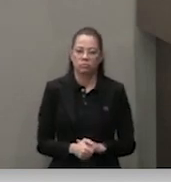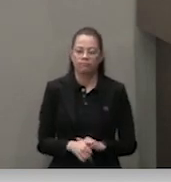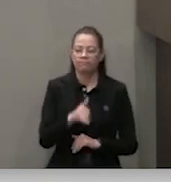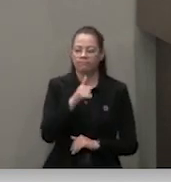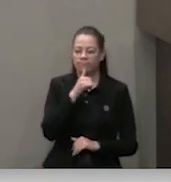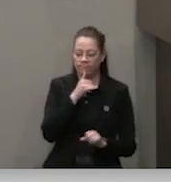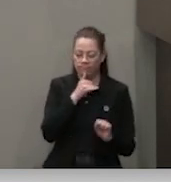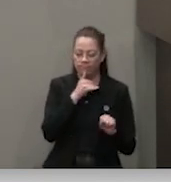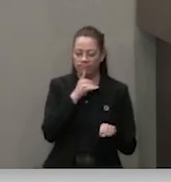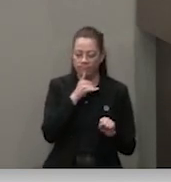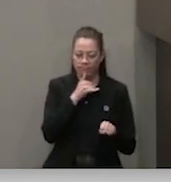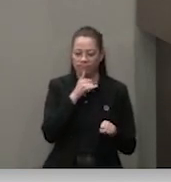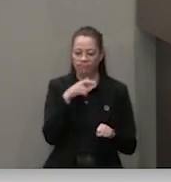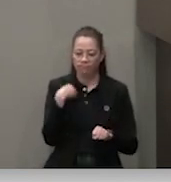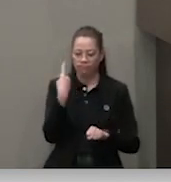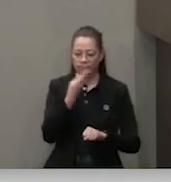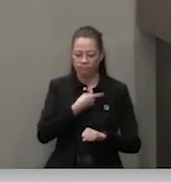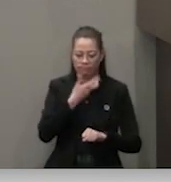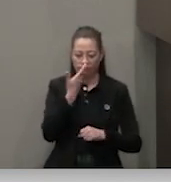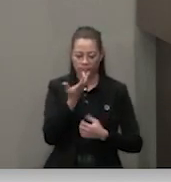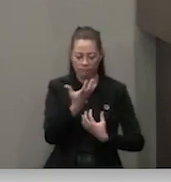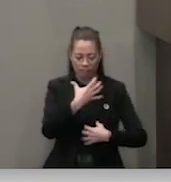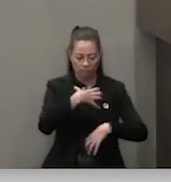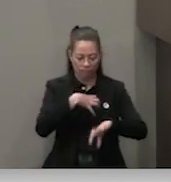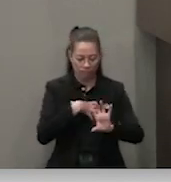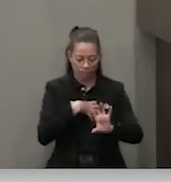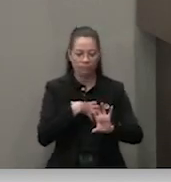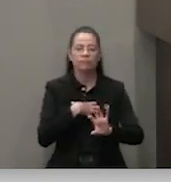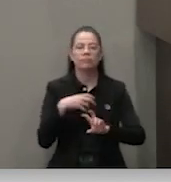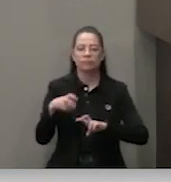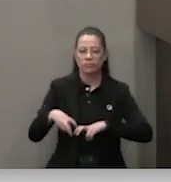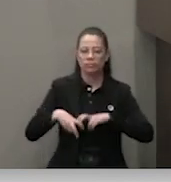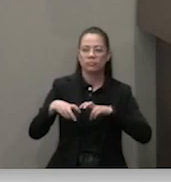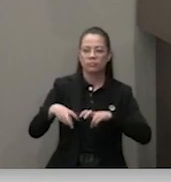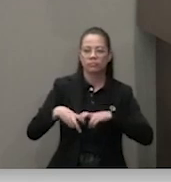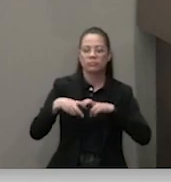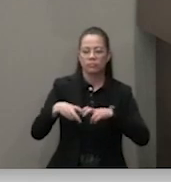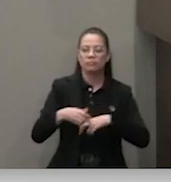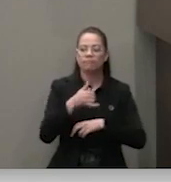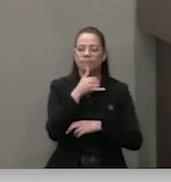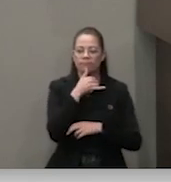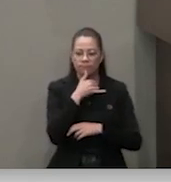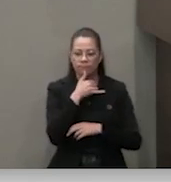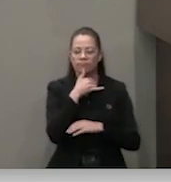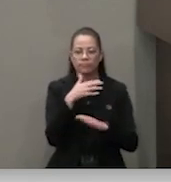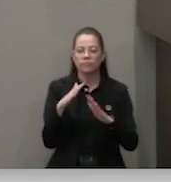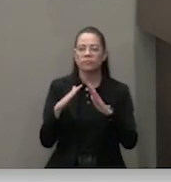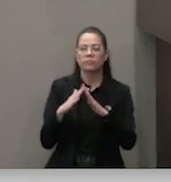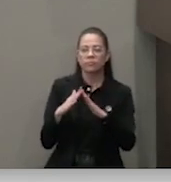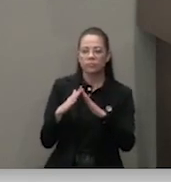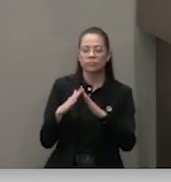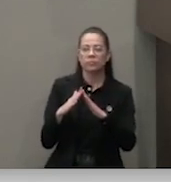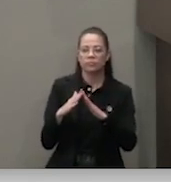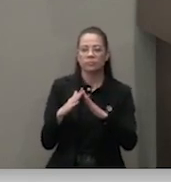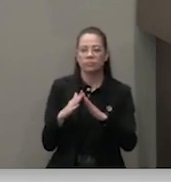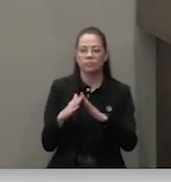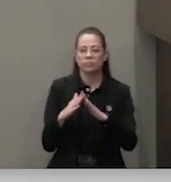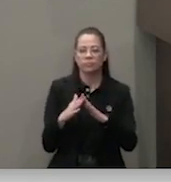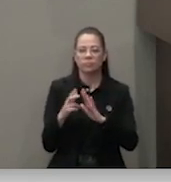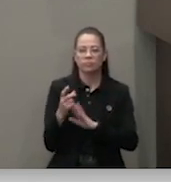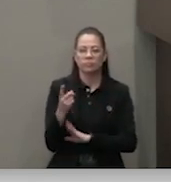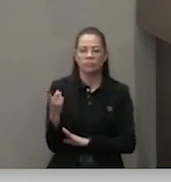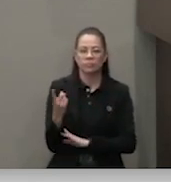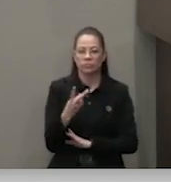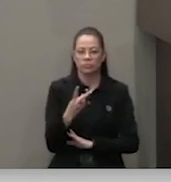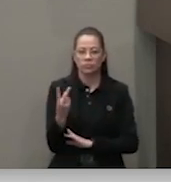triste a gente se coloca no lugar desse povo do interior é triste morar 12